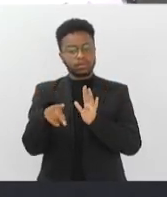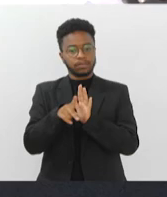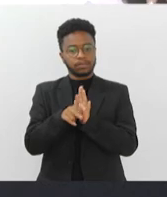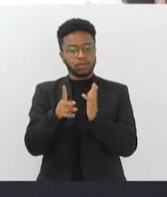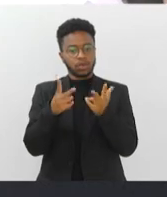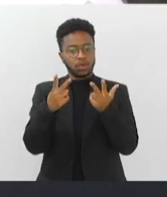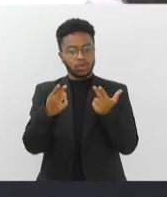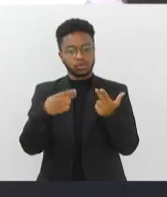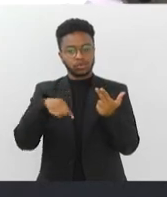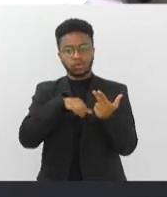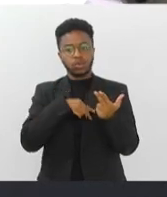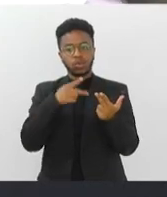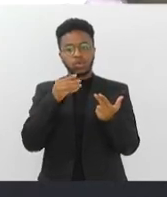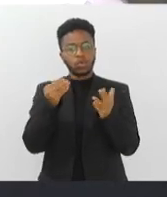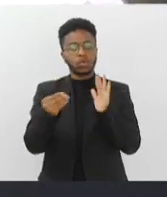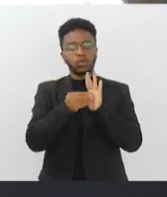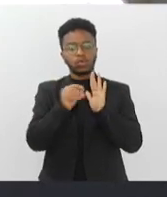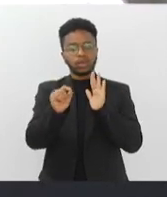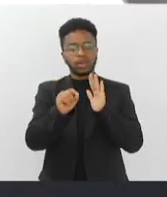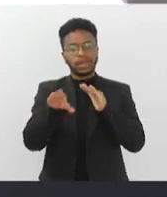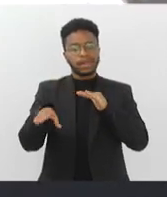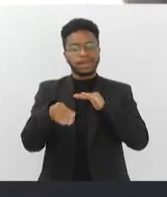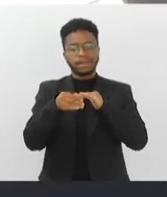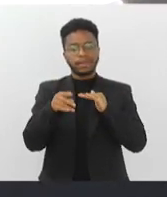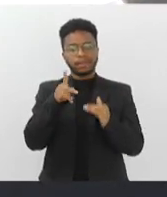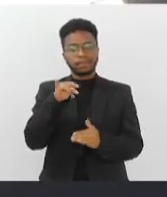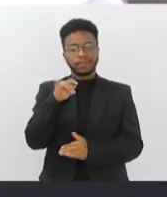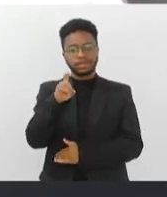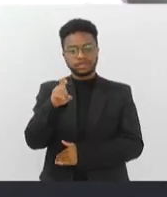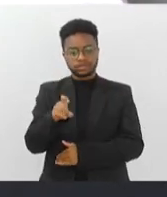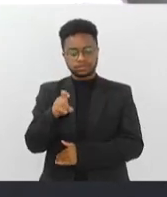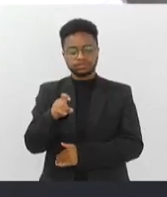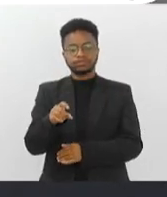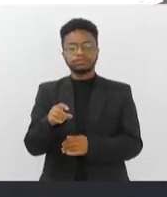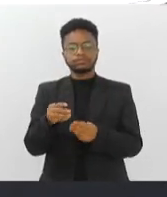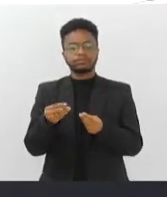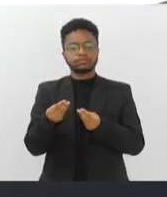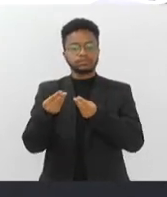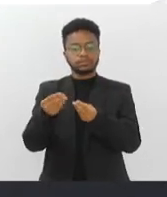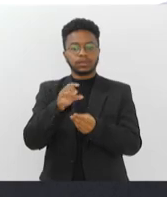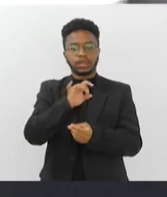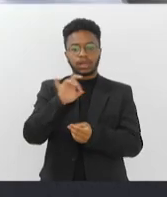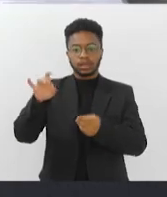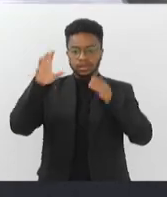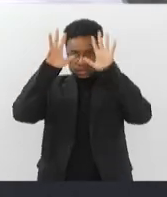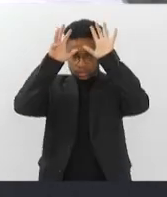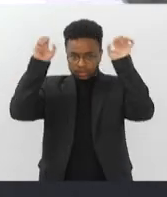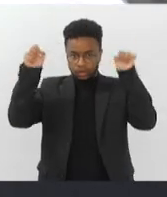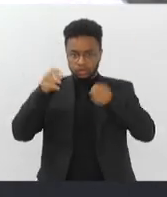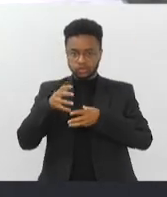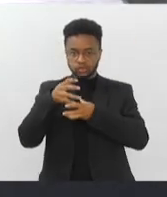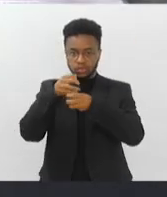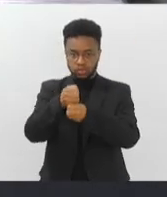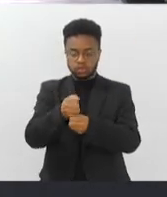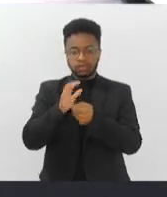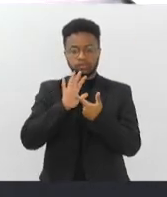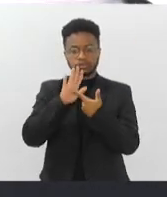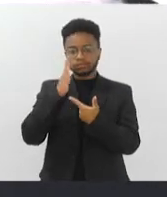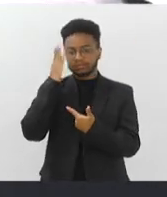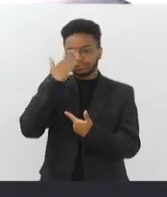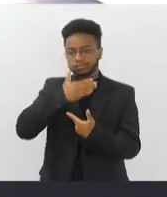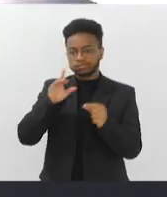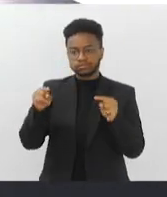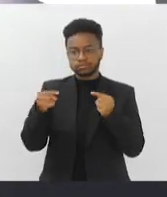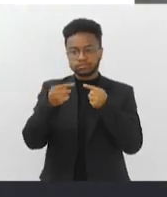sendo apelidado de emenda PIX, aos respectivos tribunais de contas, de acordo com